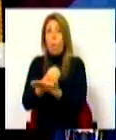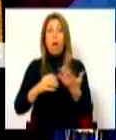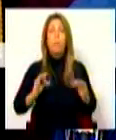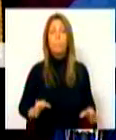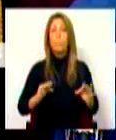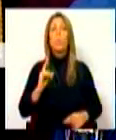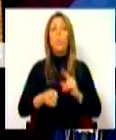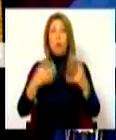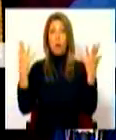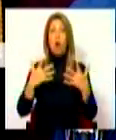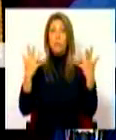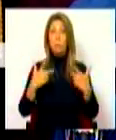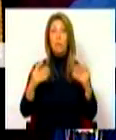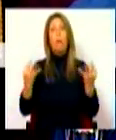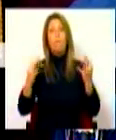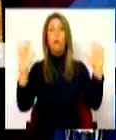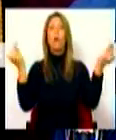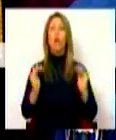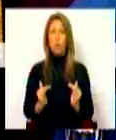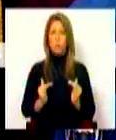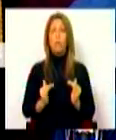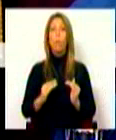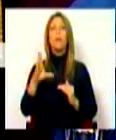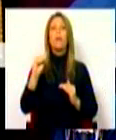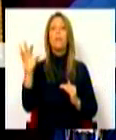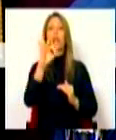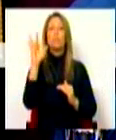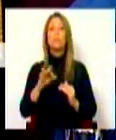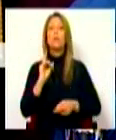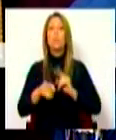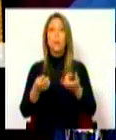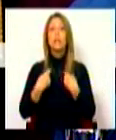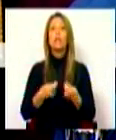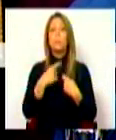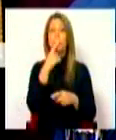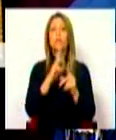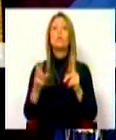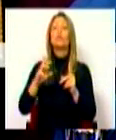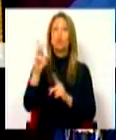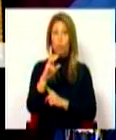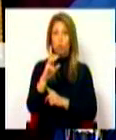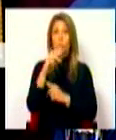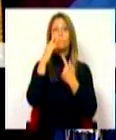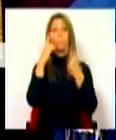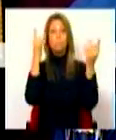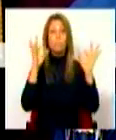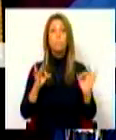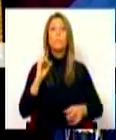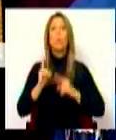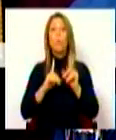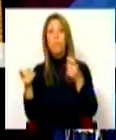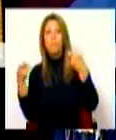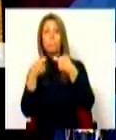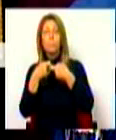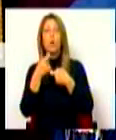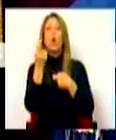no orçamento é uma redução de cerca de 10% daquilo que é a despesa em juros. Traduz aquilo que é o alinhamento entre o